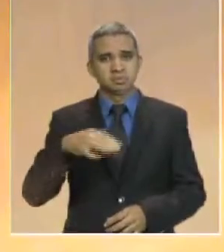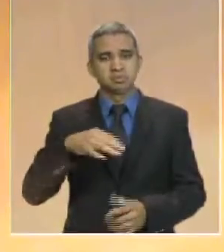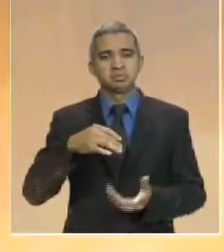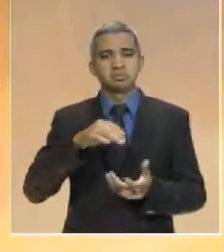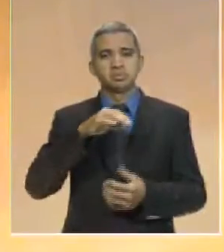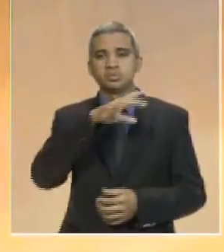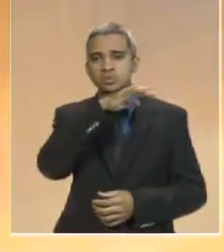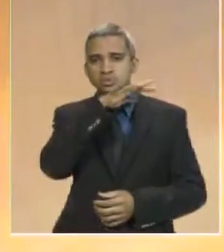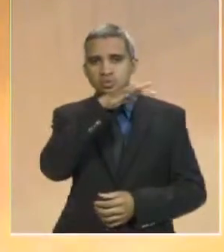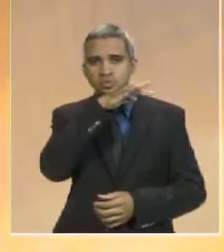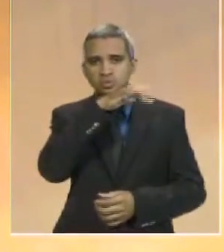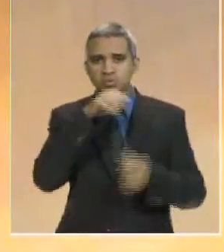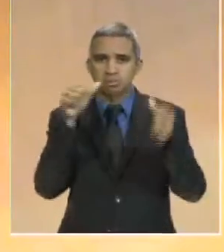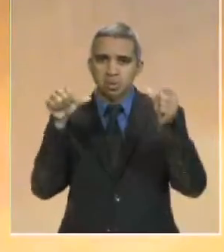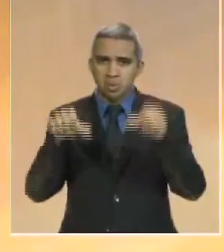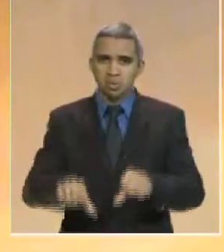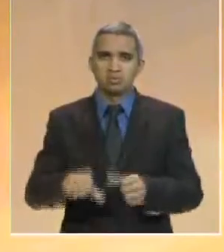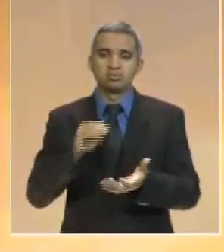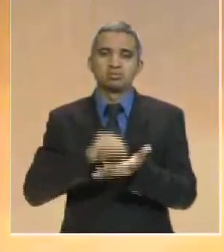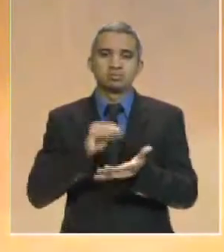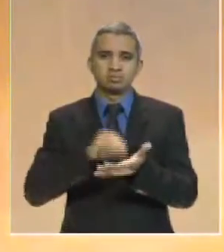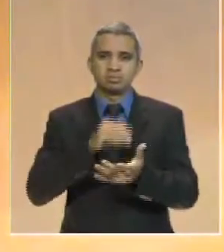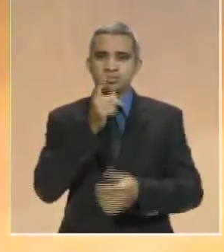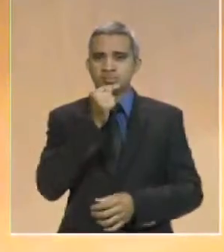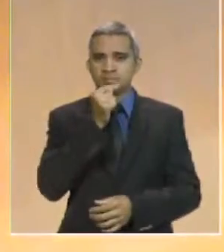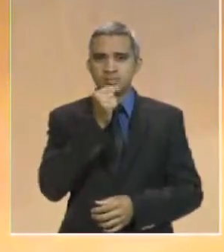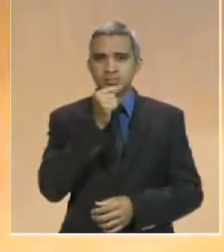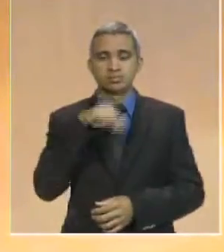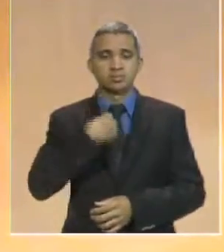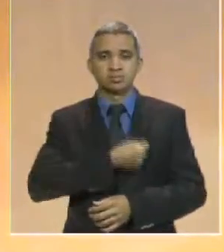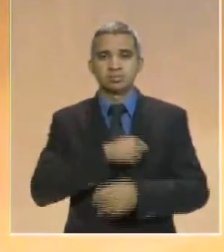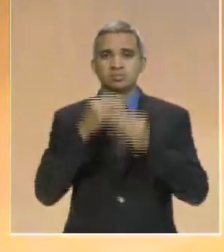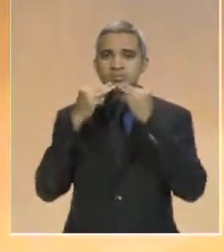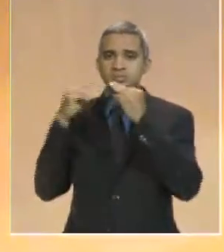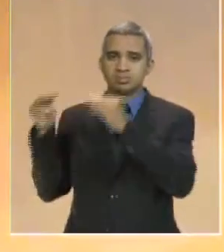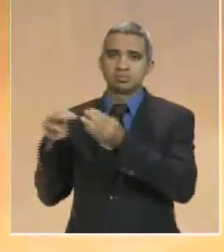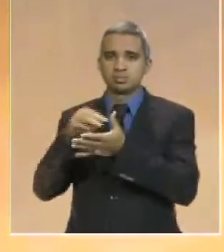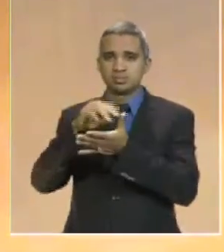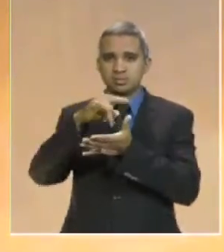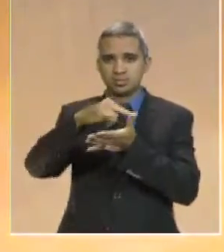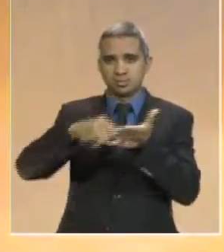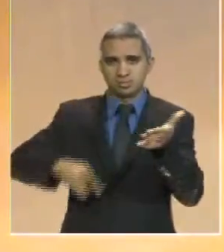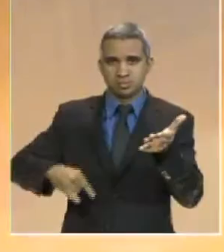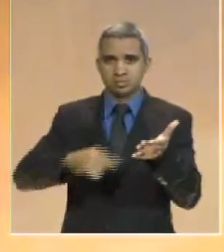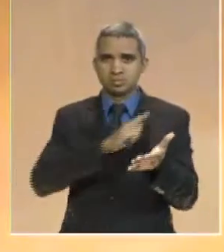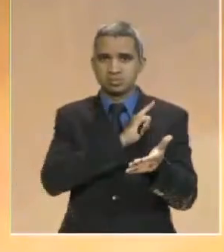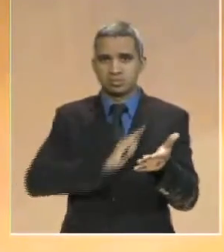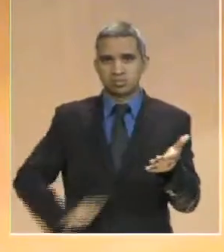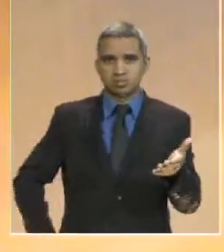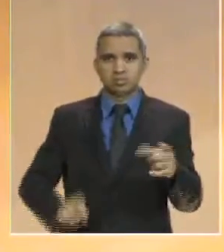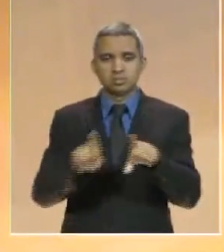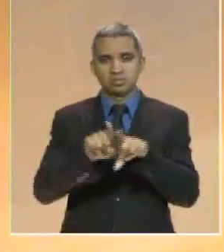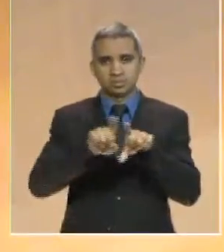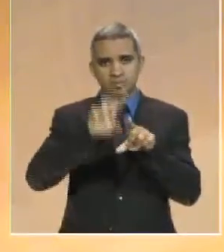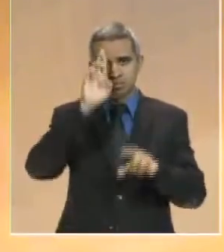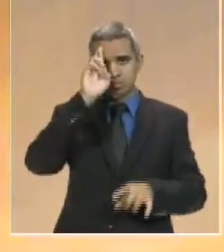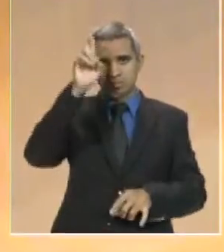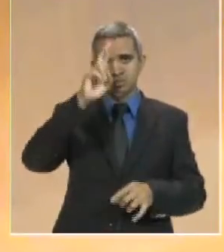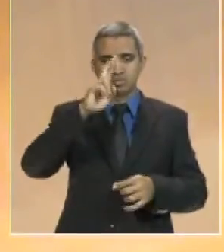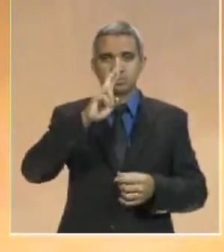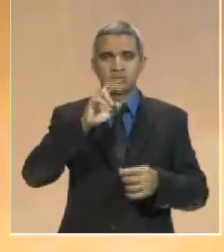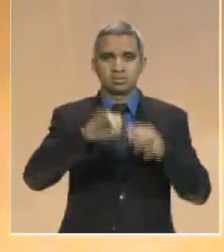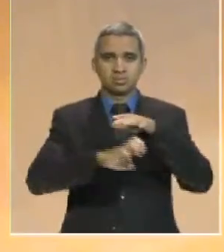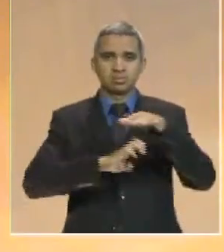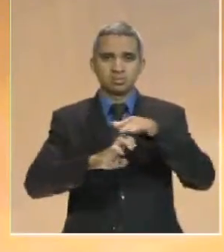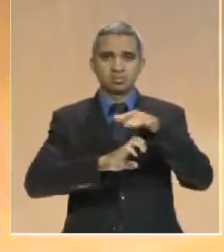um documento ao seu governador, bem como ao diretor da CAEMA, para que